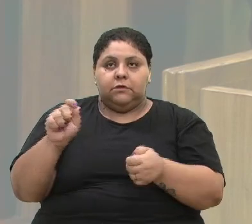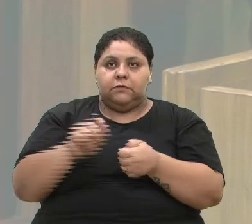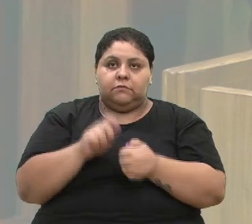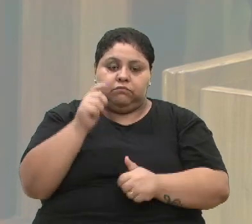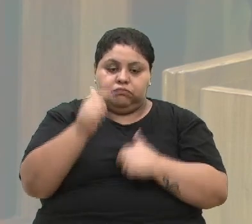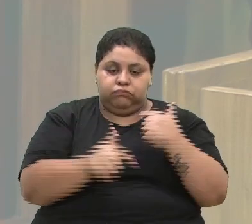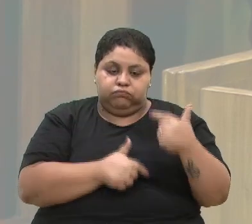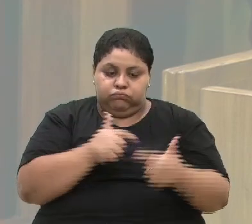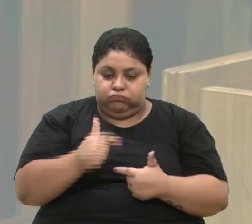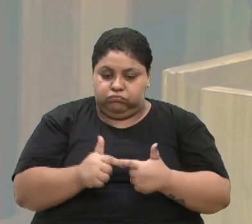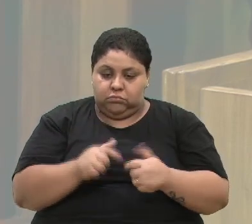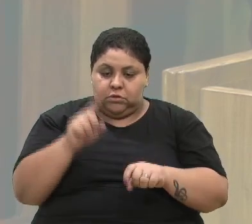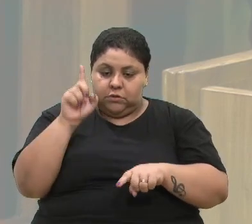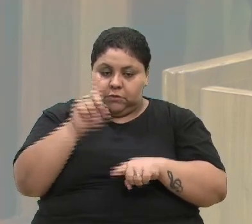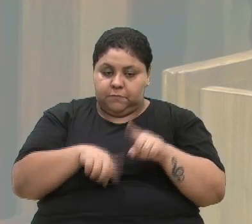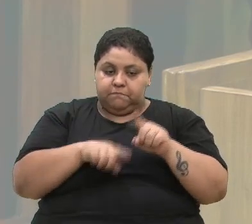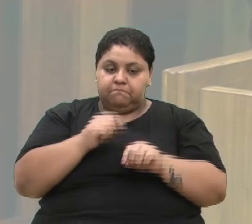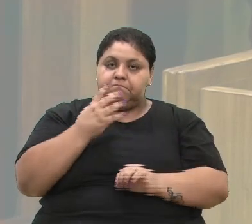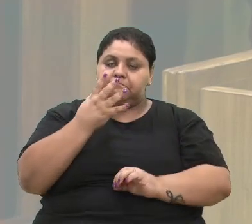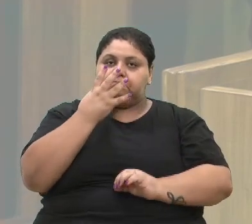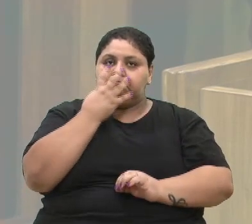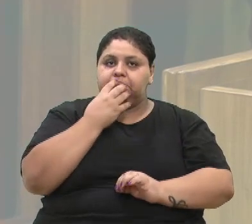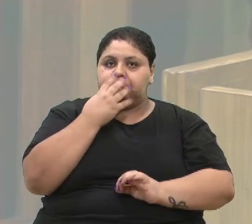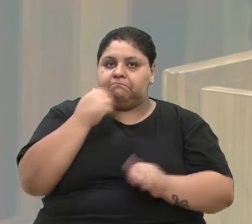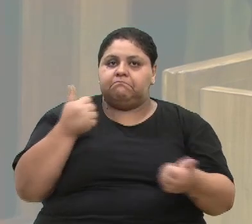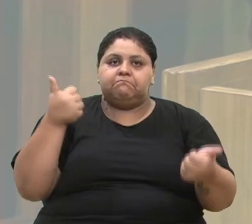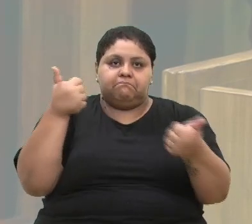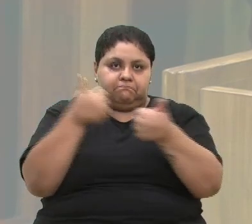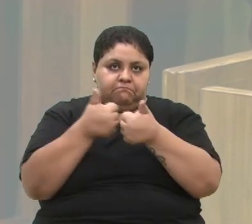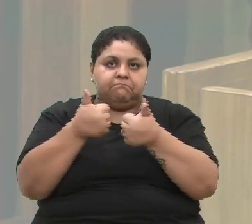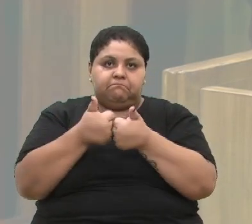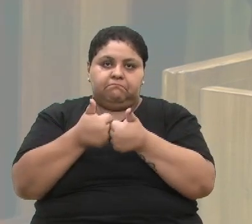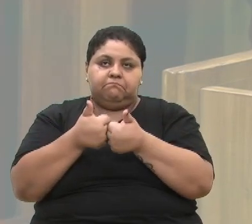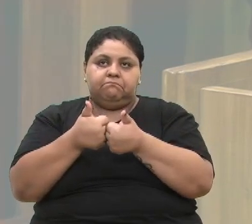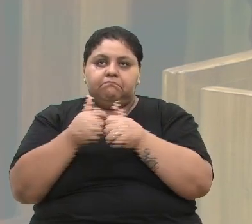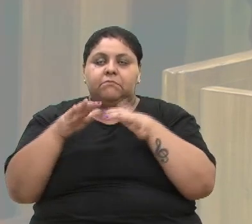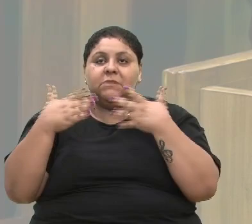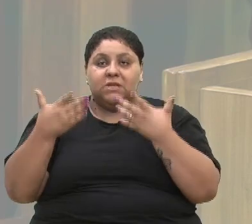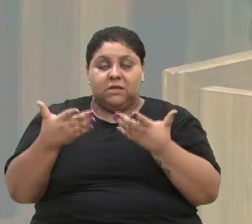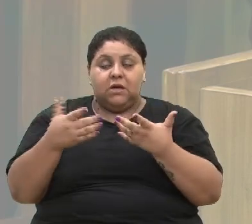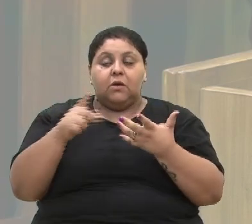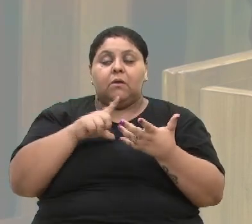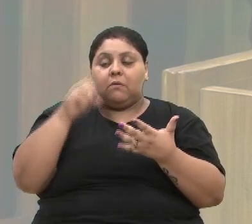trabalhos de ação aos animais junto ali, essa rua coberta. Então tenho